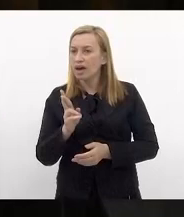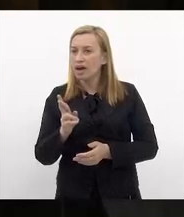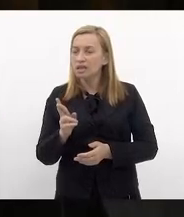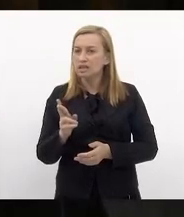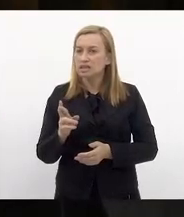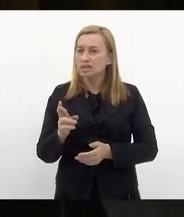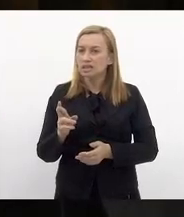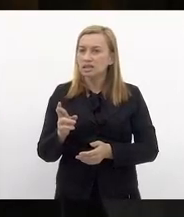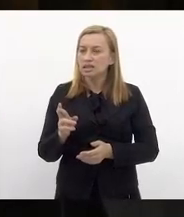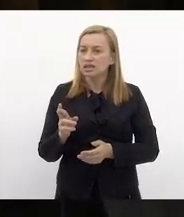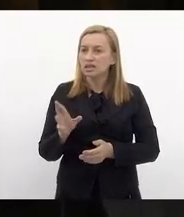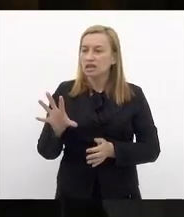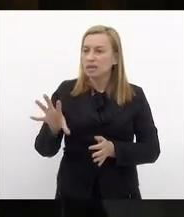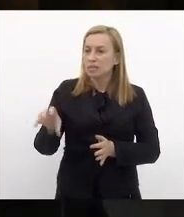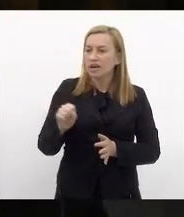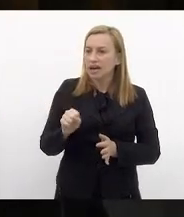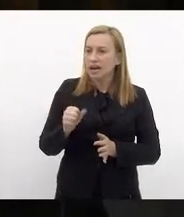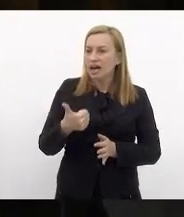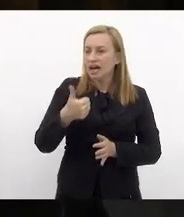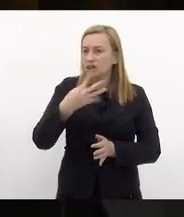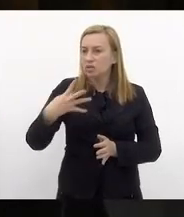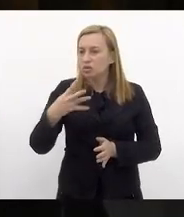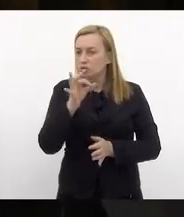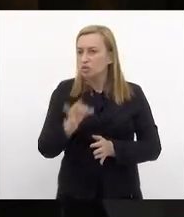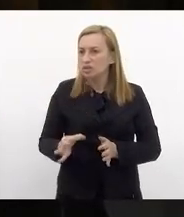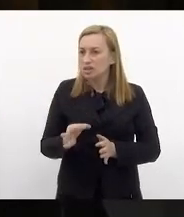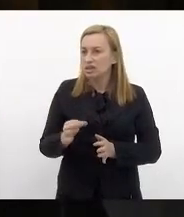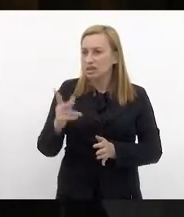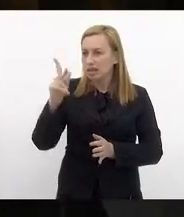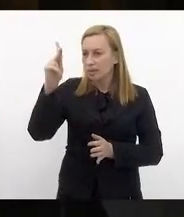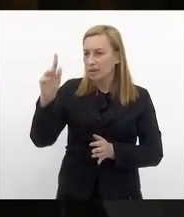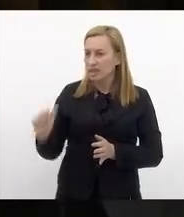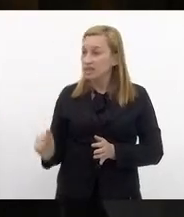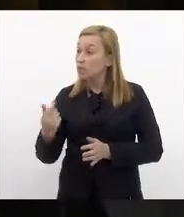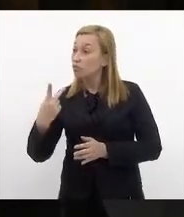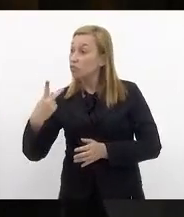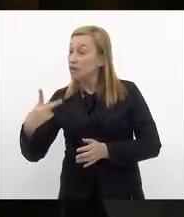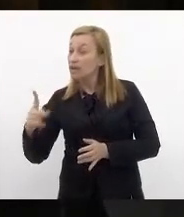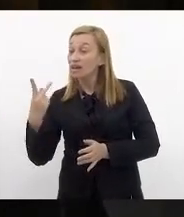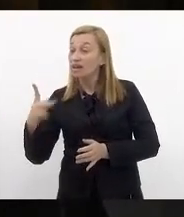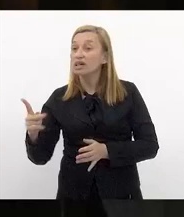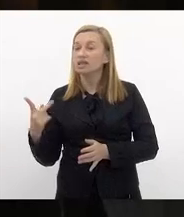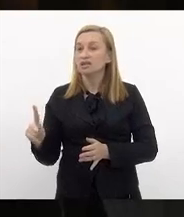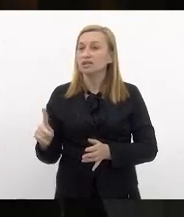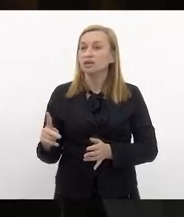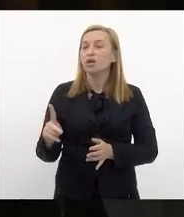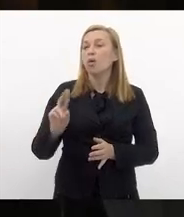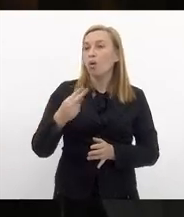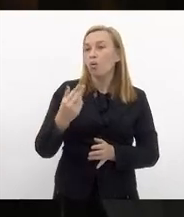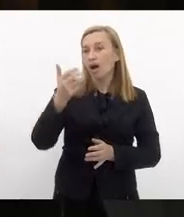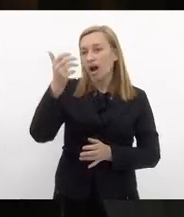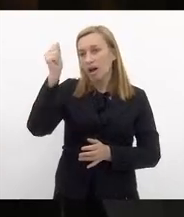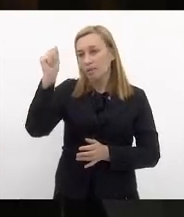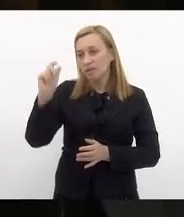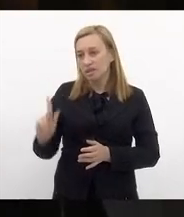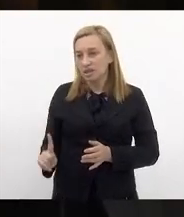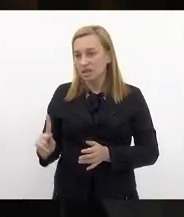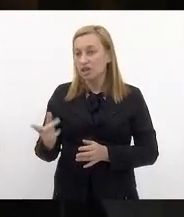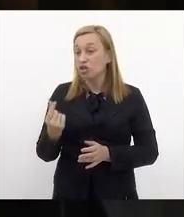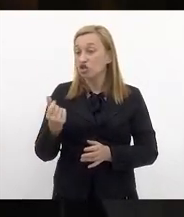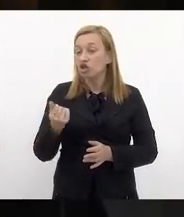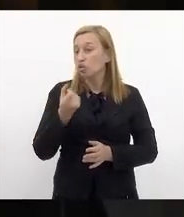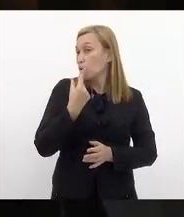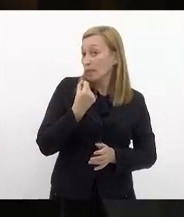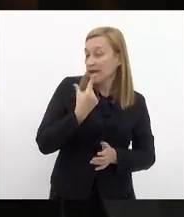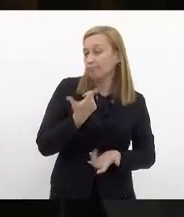morder 14% da pensão, 14% da aposentadoria. É o dinheiro do